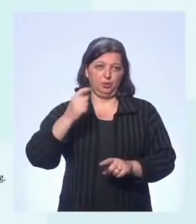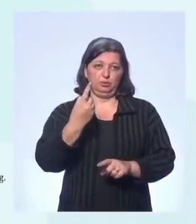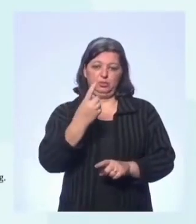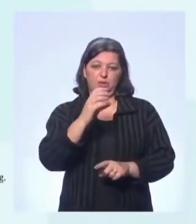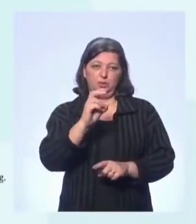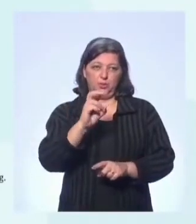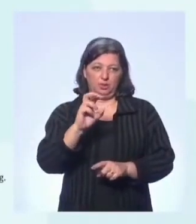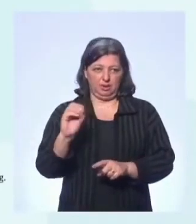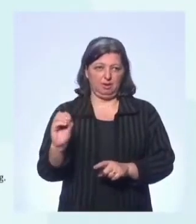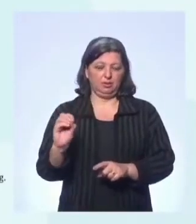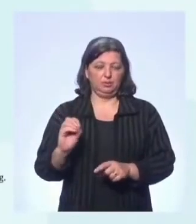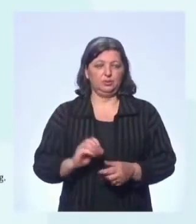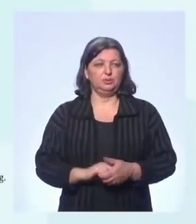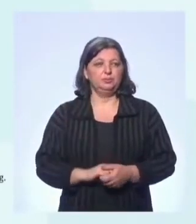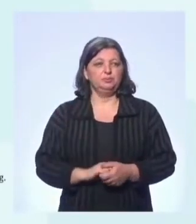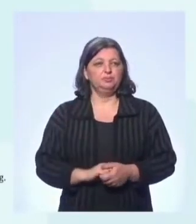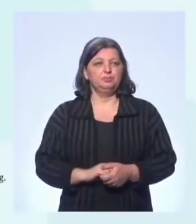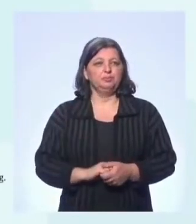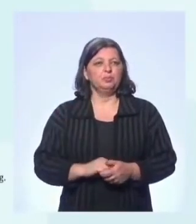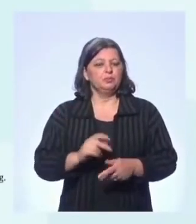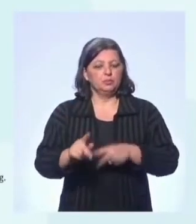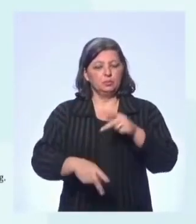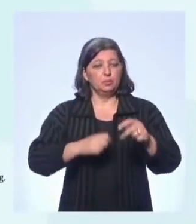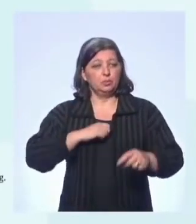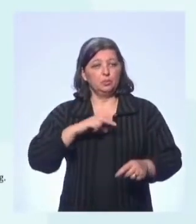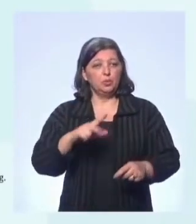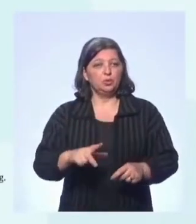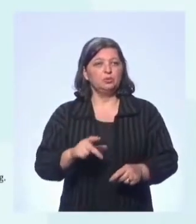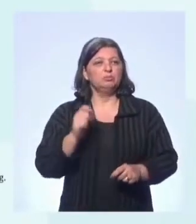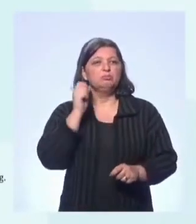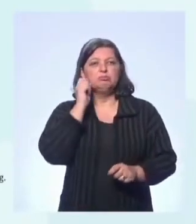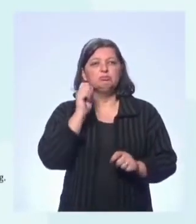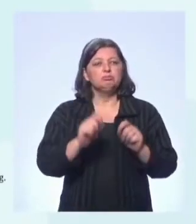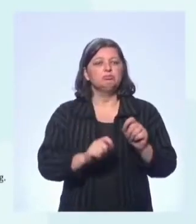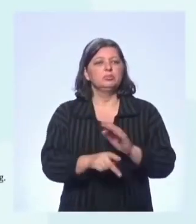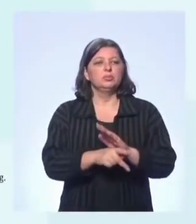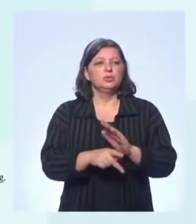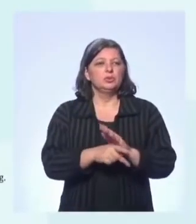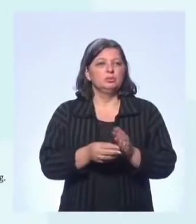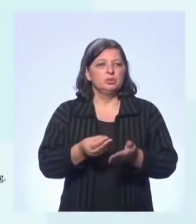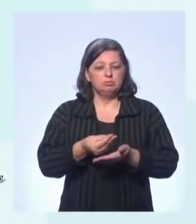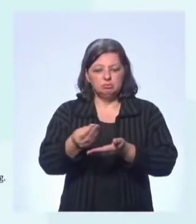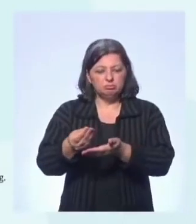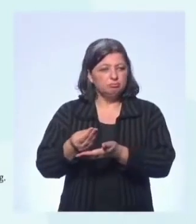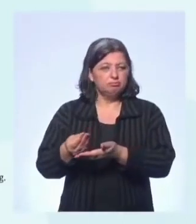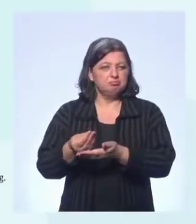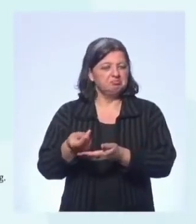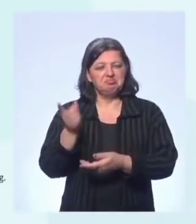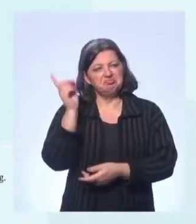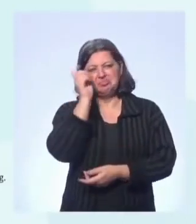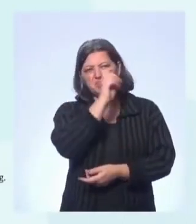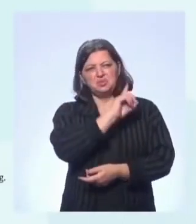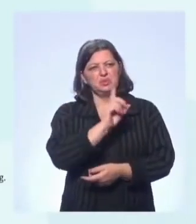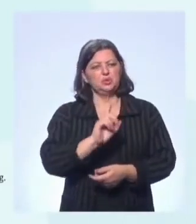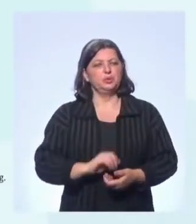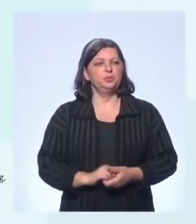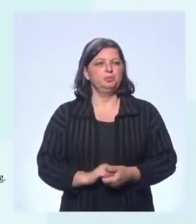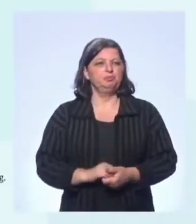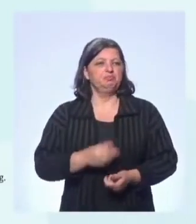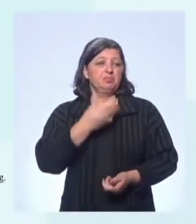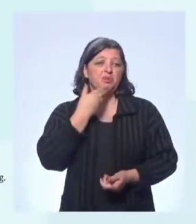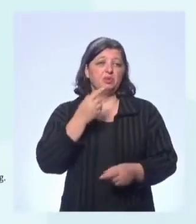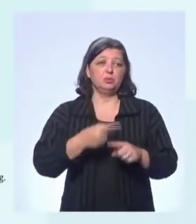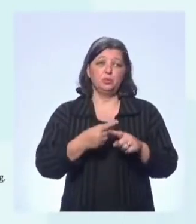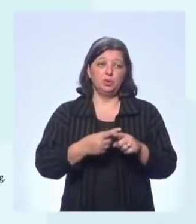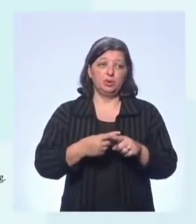Os portugueses deduziram que a catequização dos indígenas não seria uma tarefa difícil, pois os